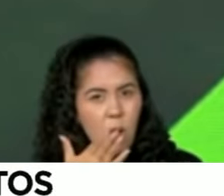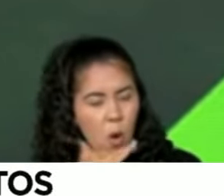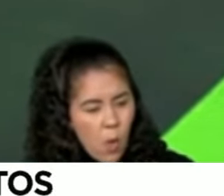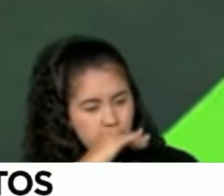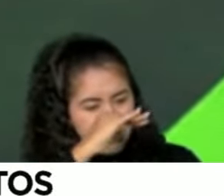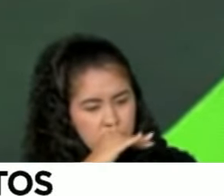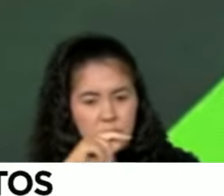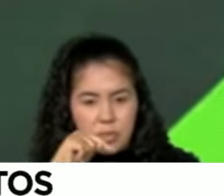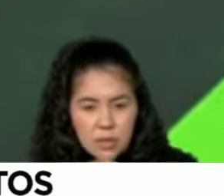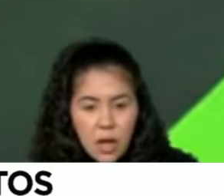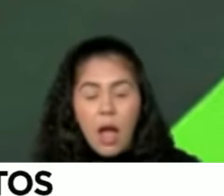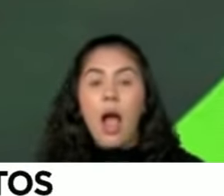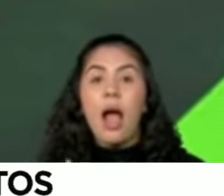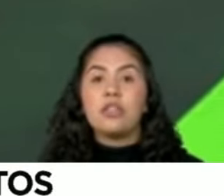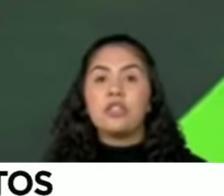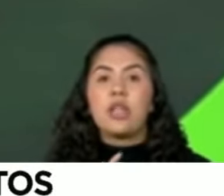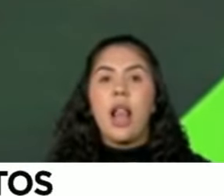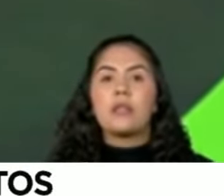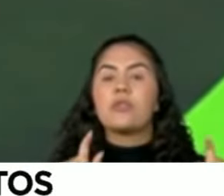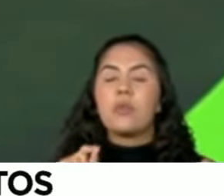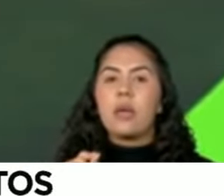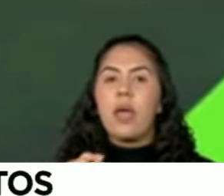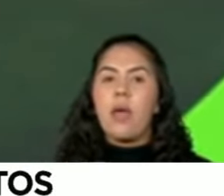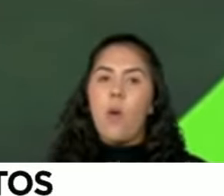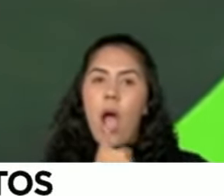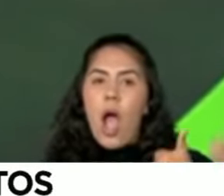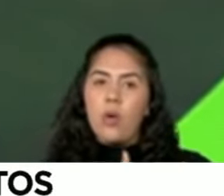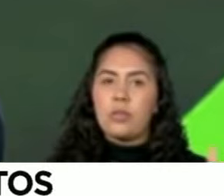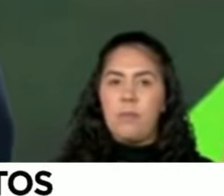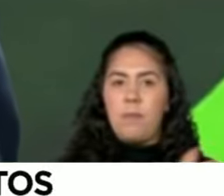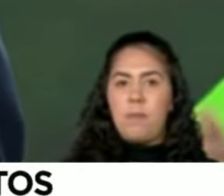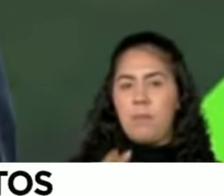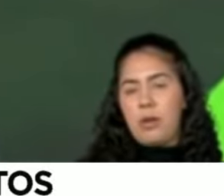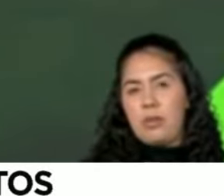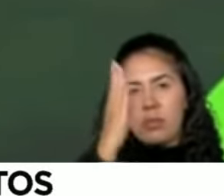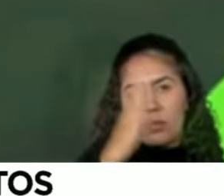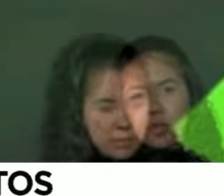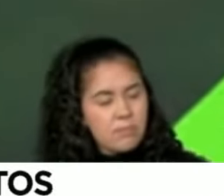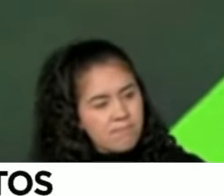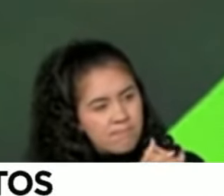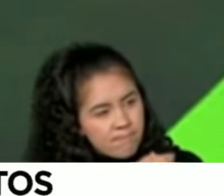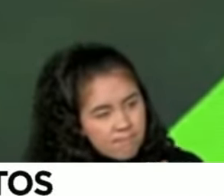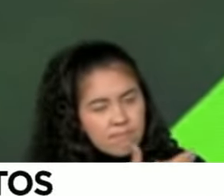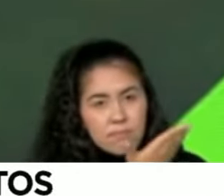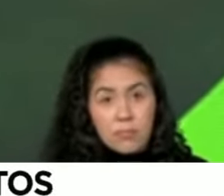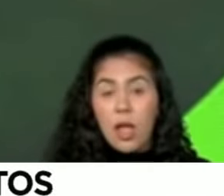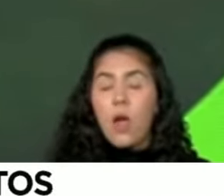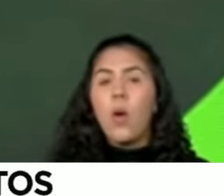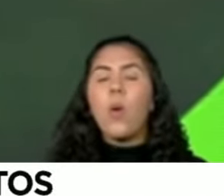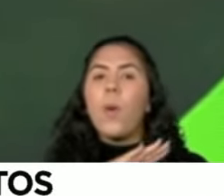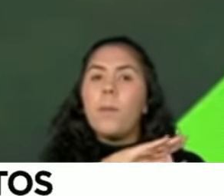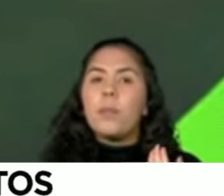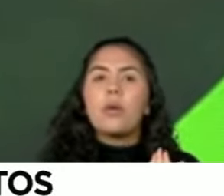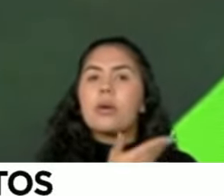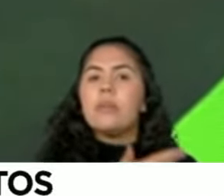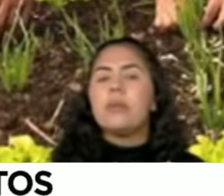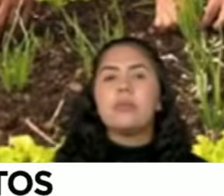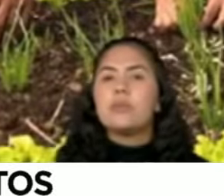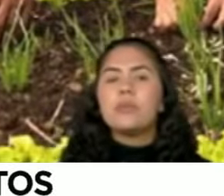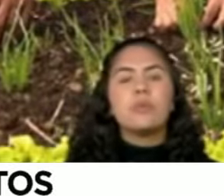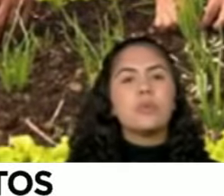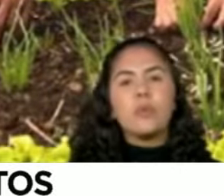hoje o programa Arroz da Gente, juntamente com o Ministério do Desenvolvimento Social. Esse programa visa ampliar a produção de arroz